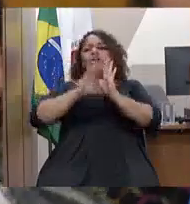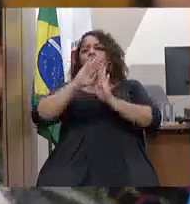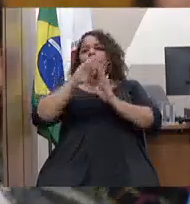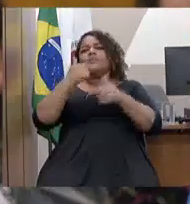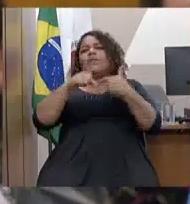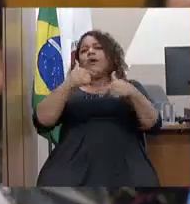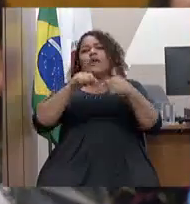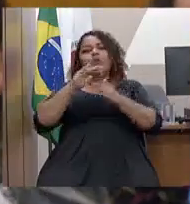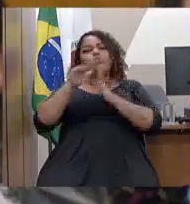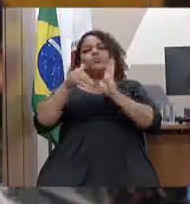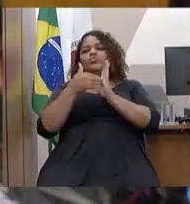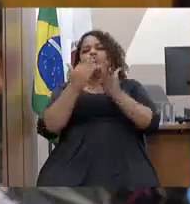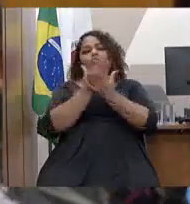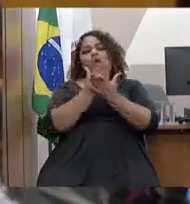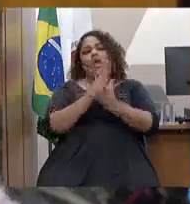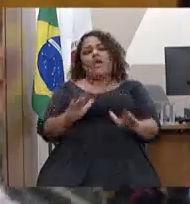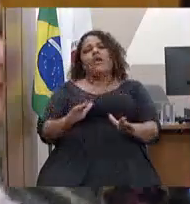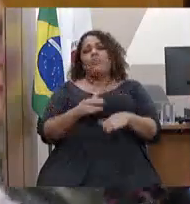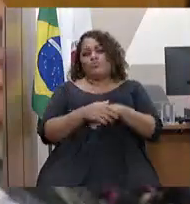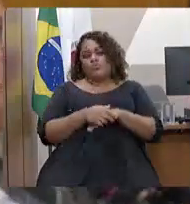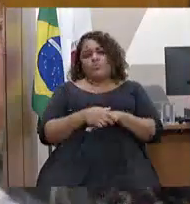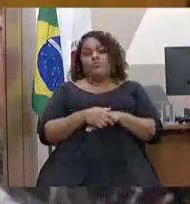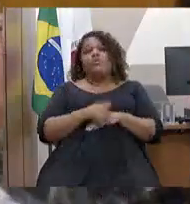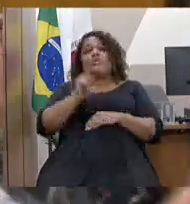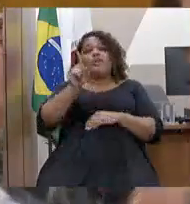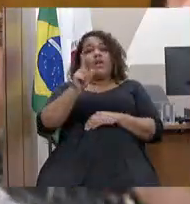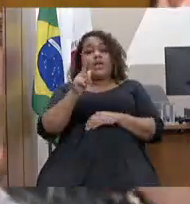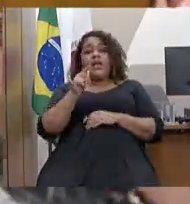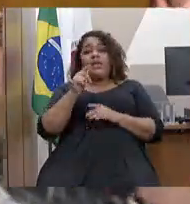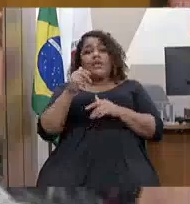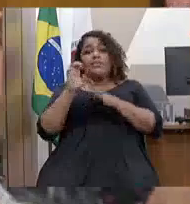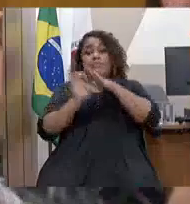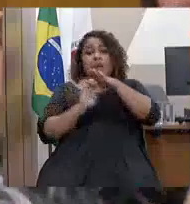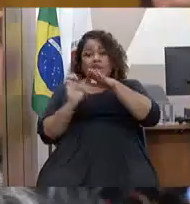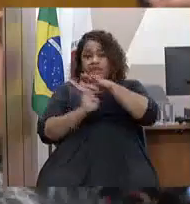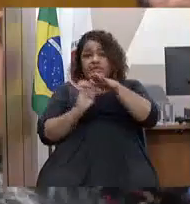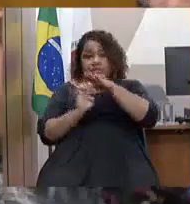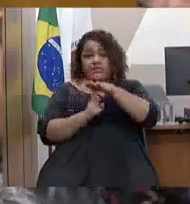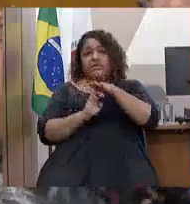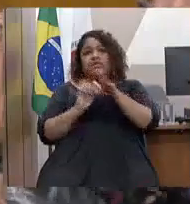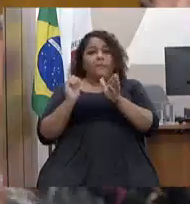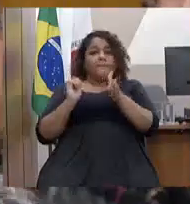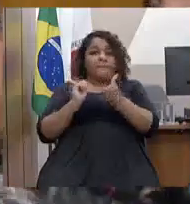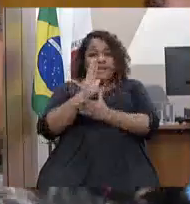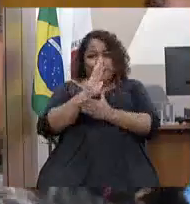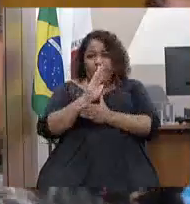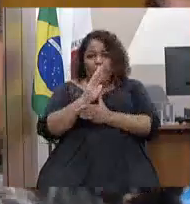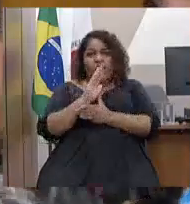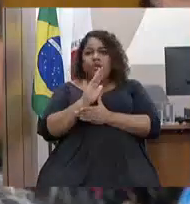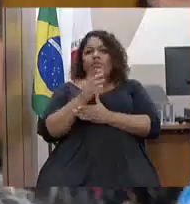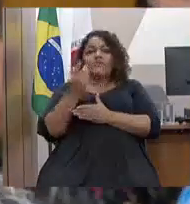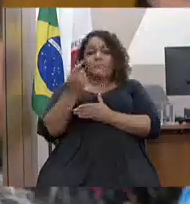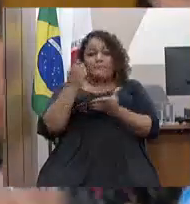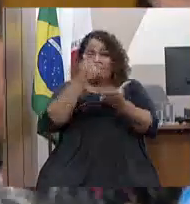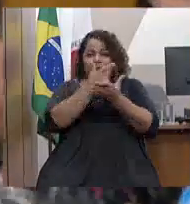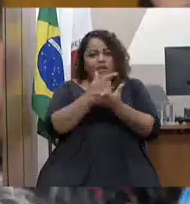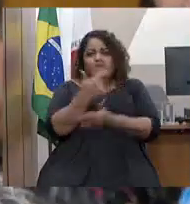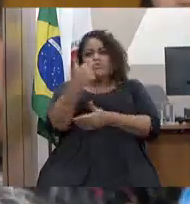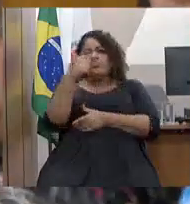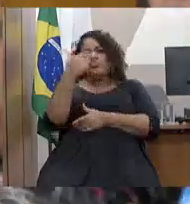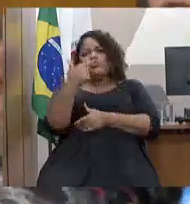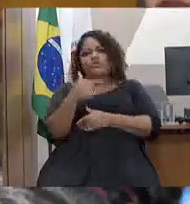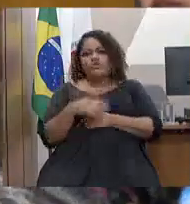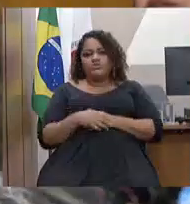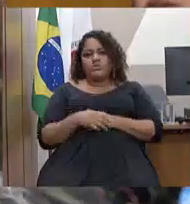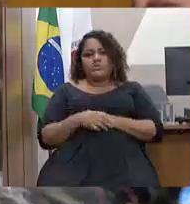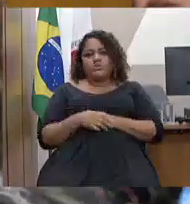ter uma ideia as empresas não fazem mais rescisão de contrato de trabalho a gente tinha no sindicato por exemplo a mania quando tinha um trabalhador que quando ia fazer uma